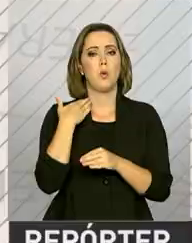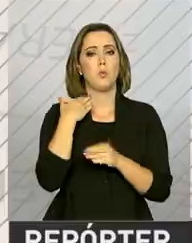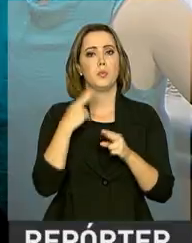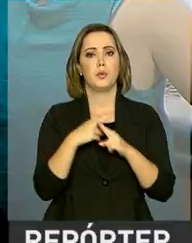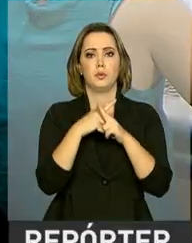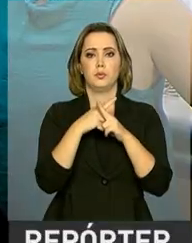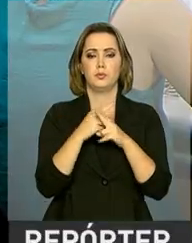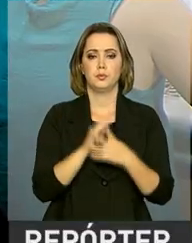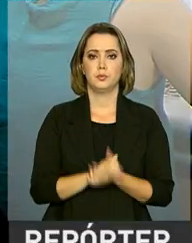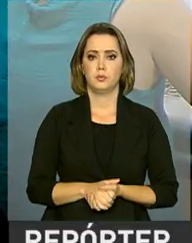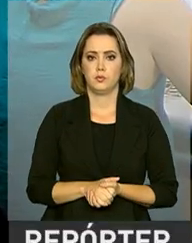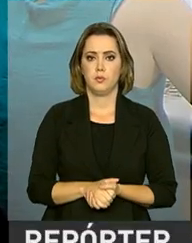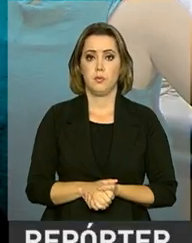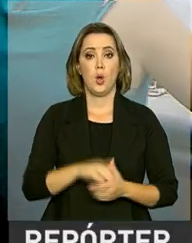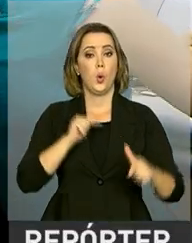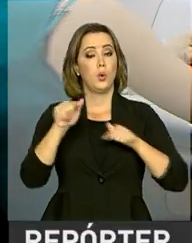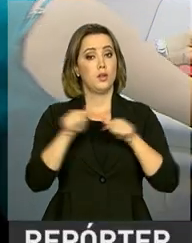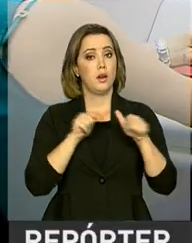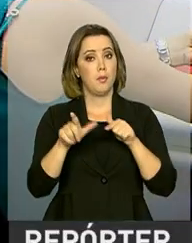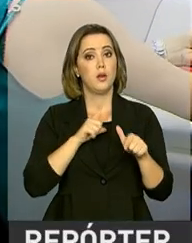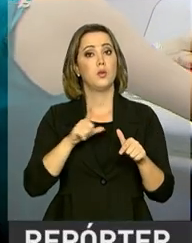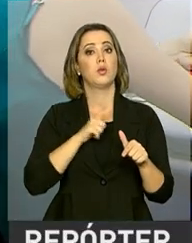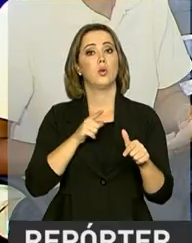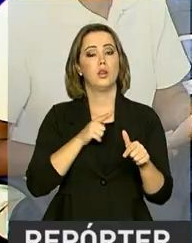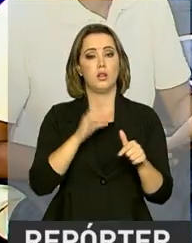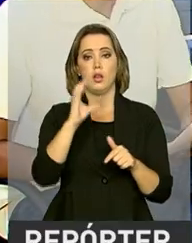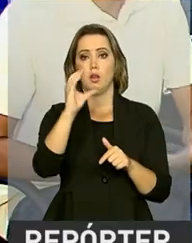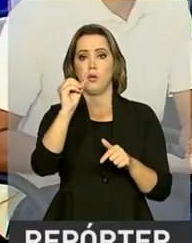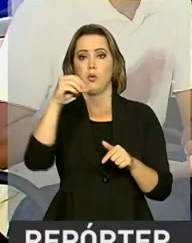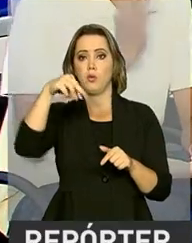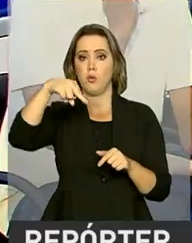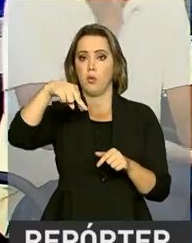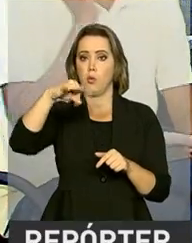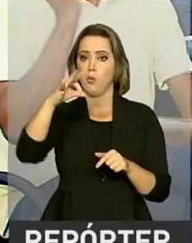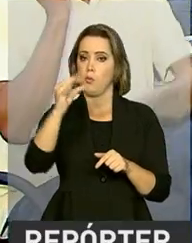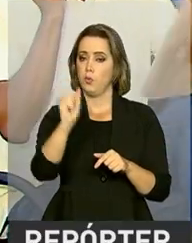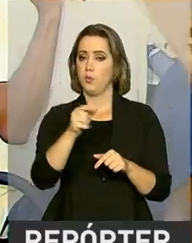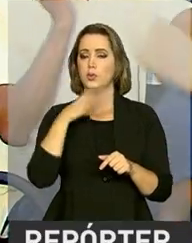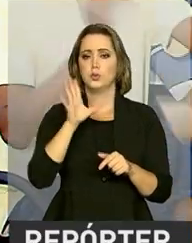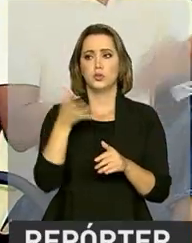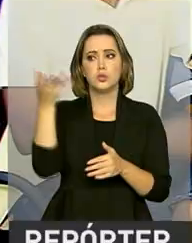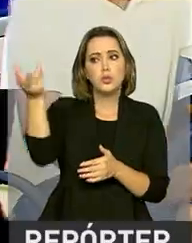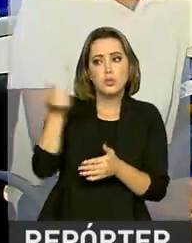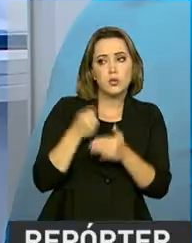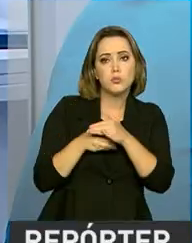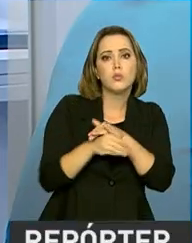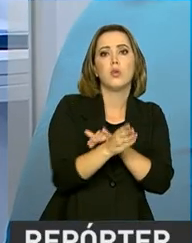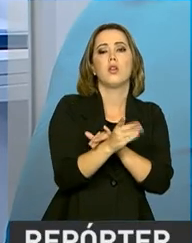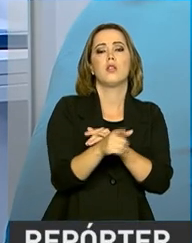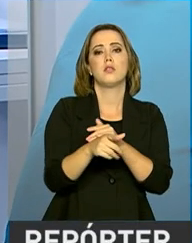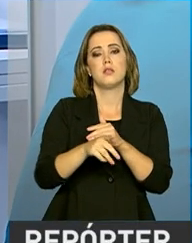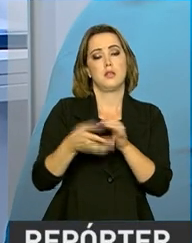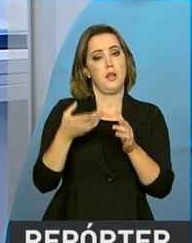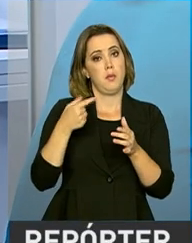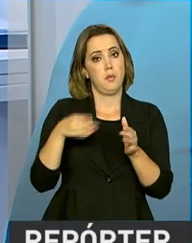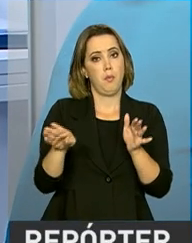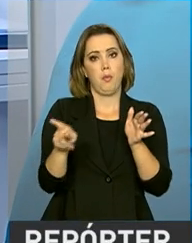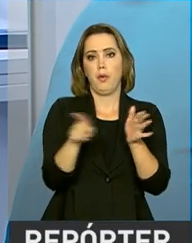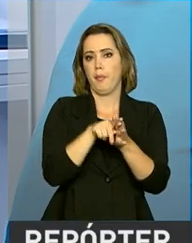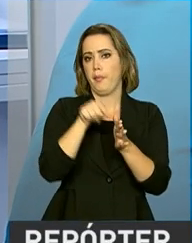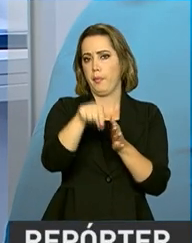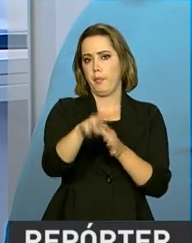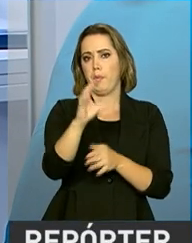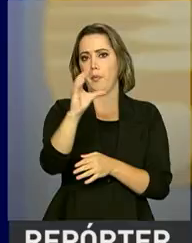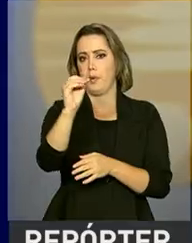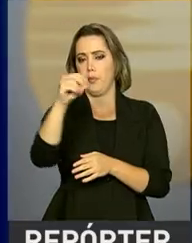banco o trabalhador que é correntista da caixa vai receber automaticamente o crédito no primeiro dia em que o dinheiro estará